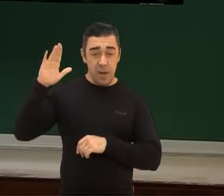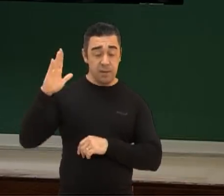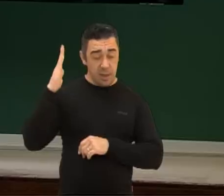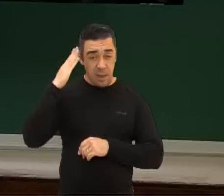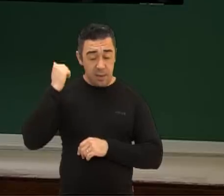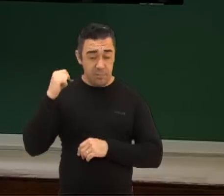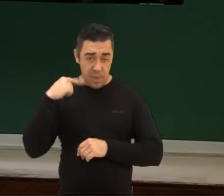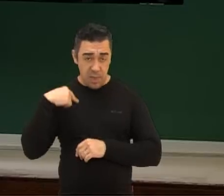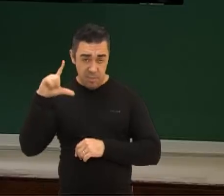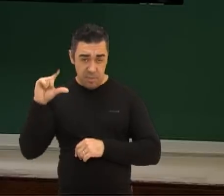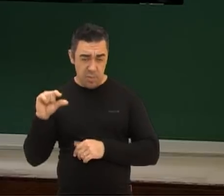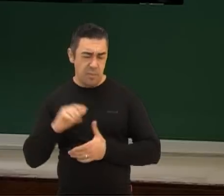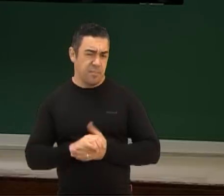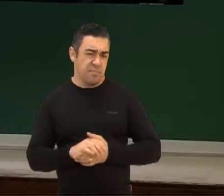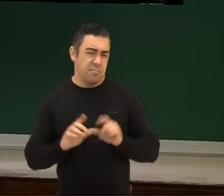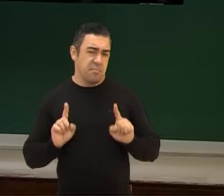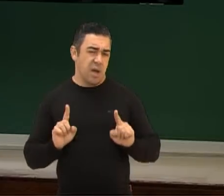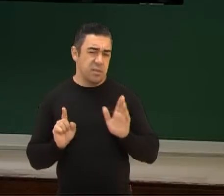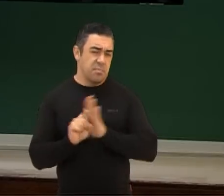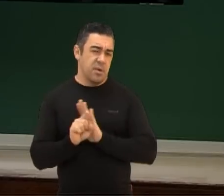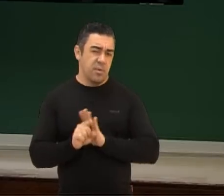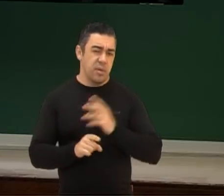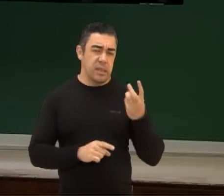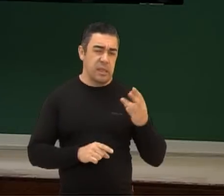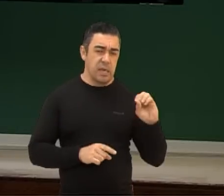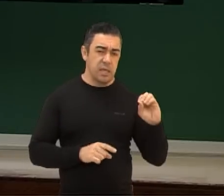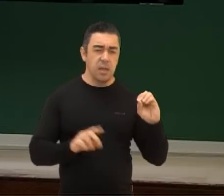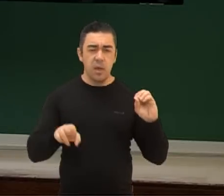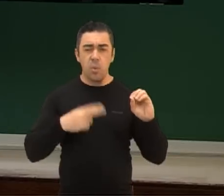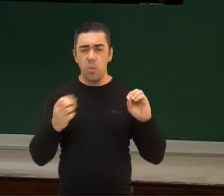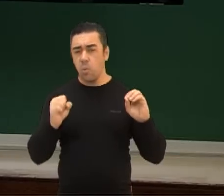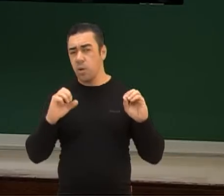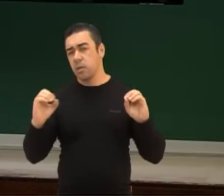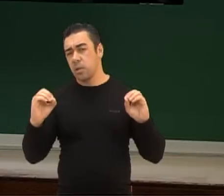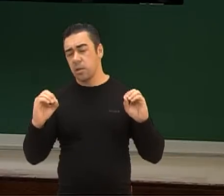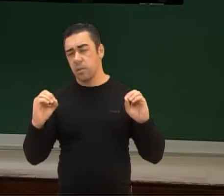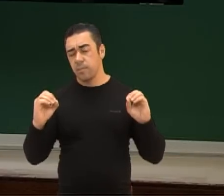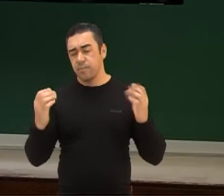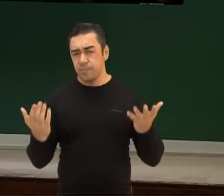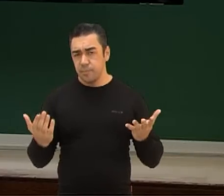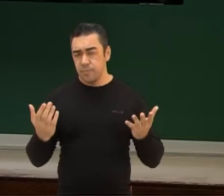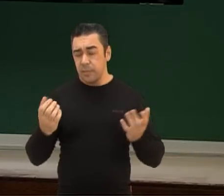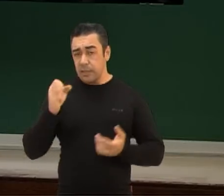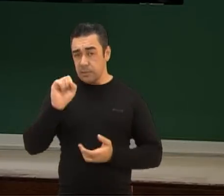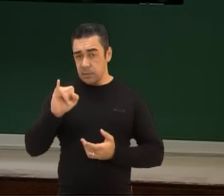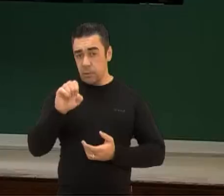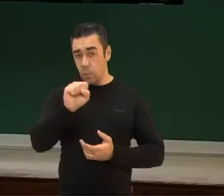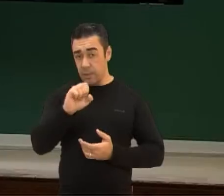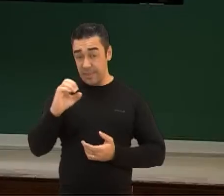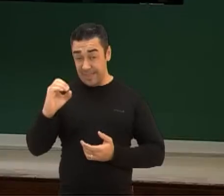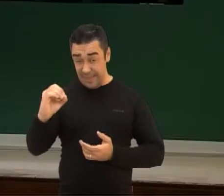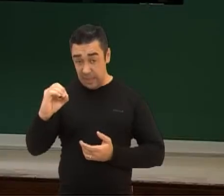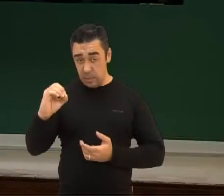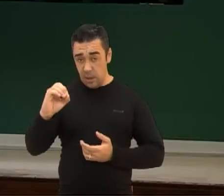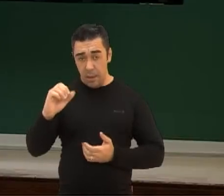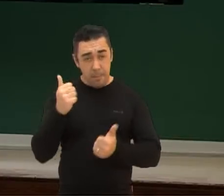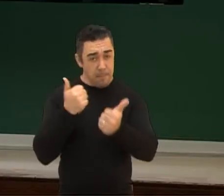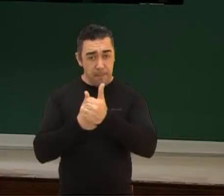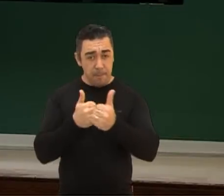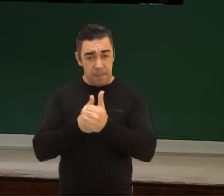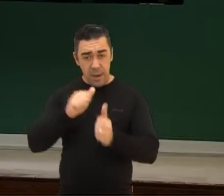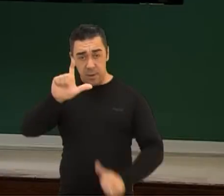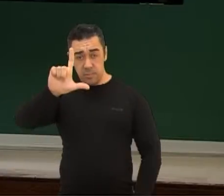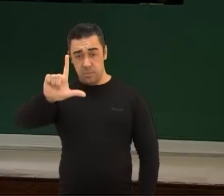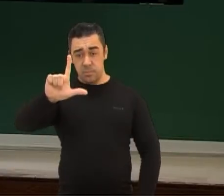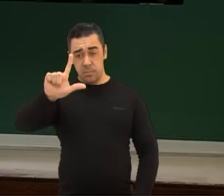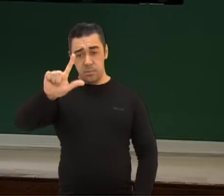menor, né? Agora, será que ele é 30 graus ou 80 graus? Se ele fosse 80 graus, a